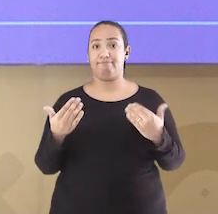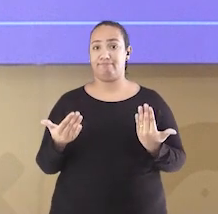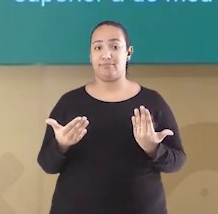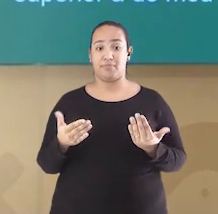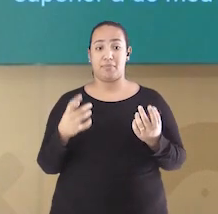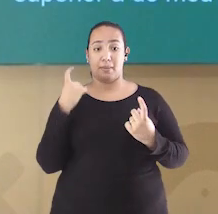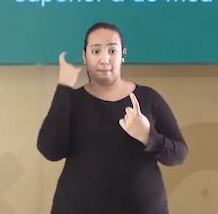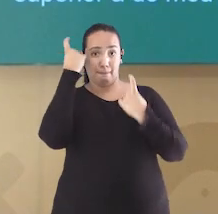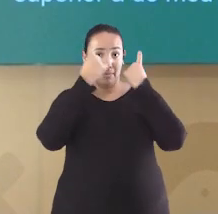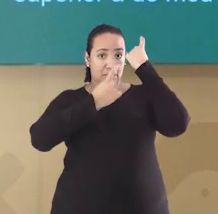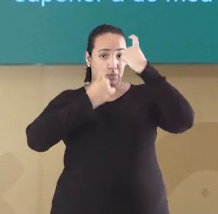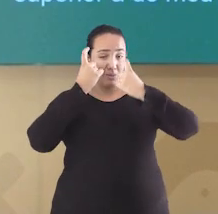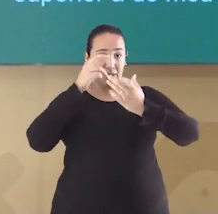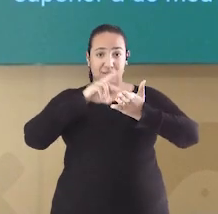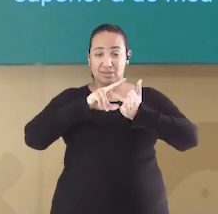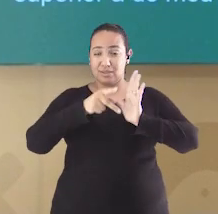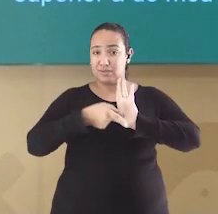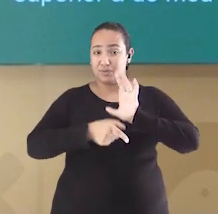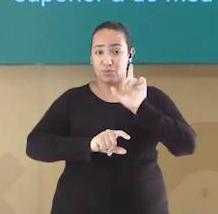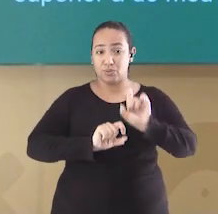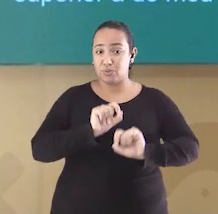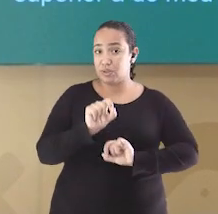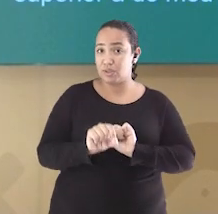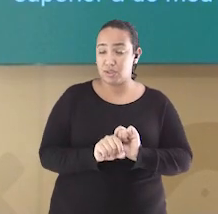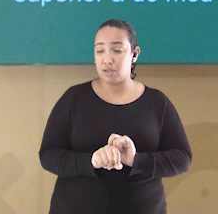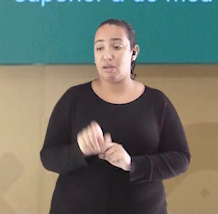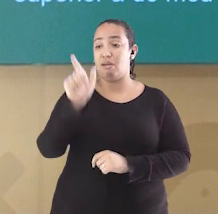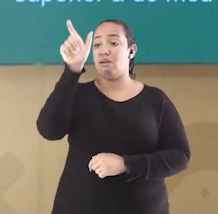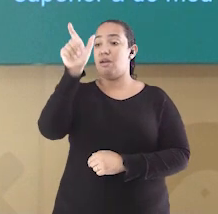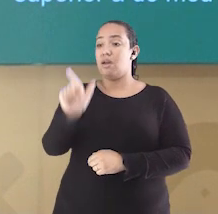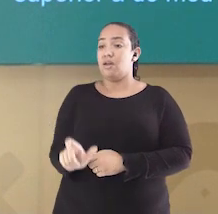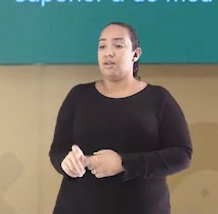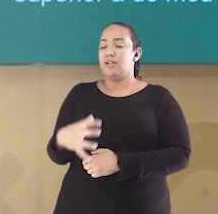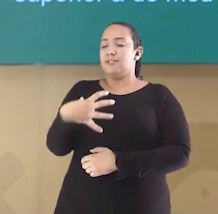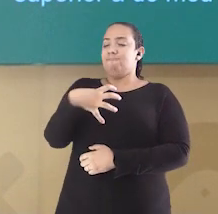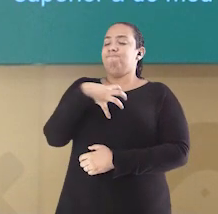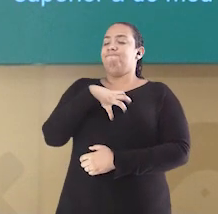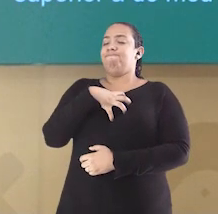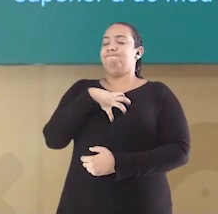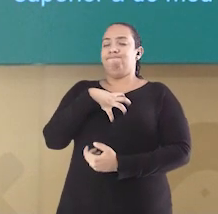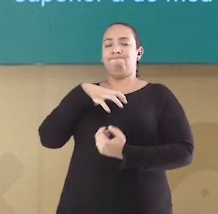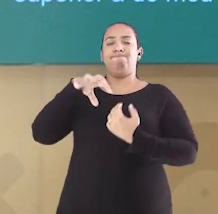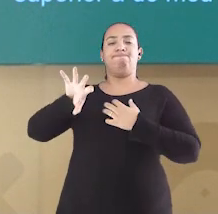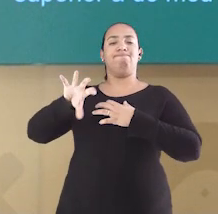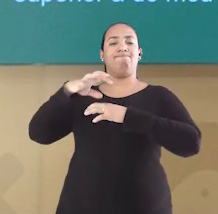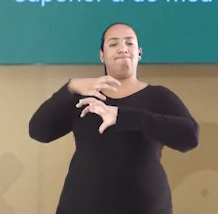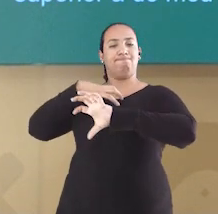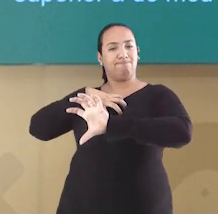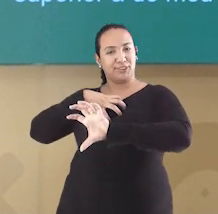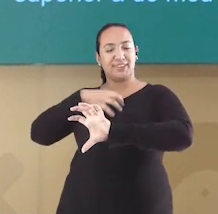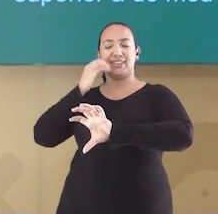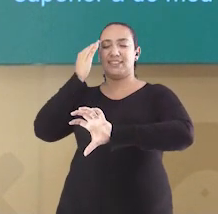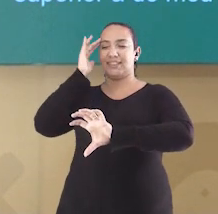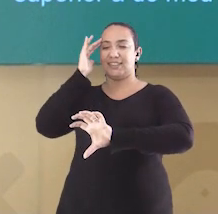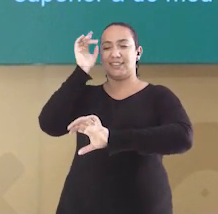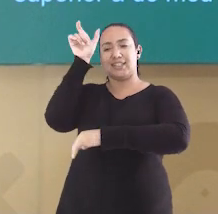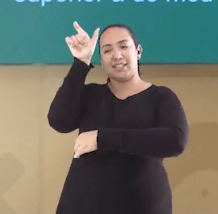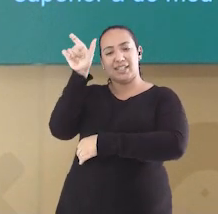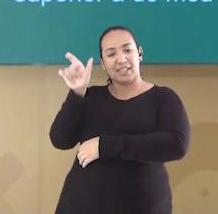Falar de alteridade significa justamente ouvir o outro, buscar entendê-lo e